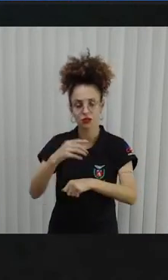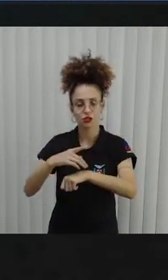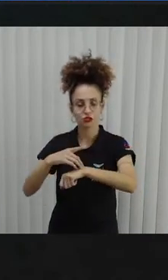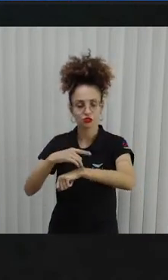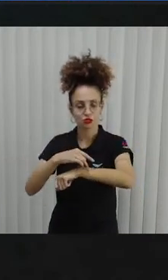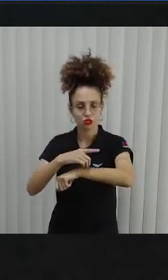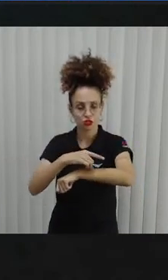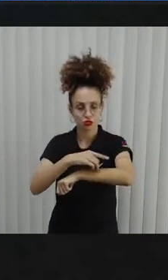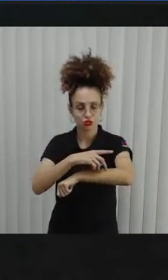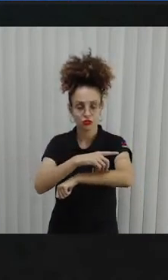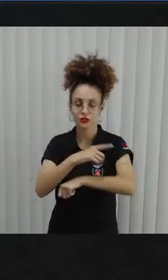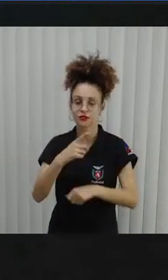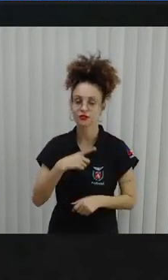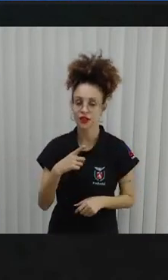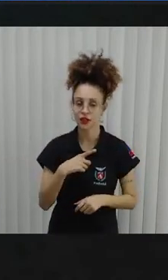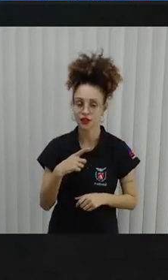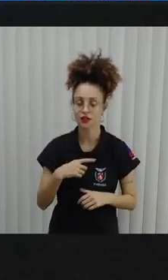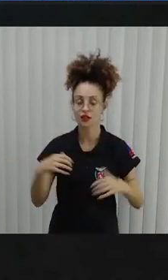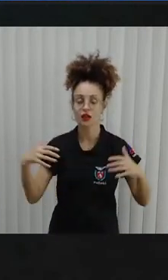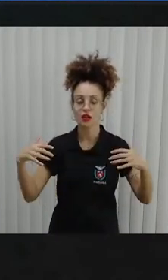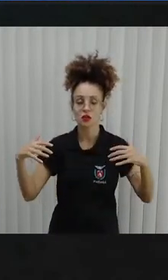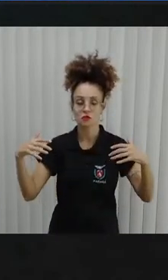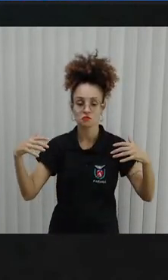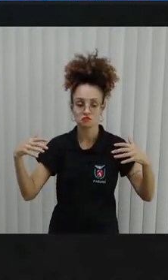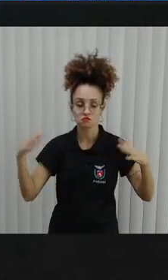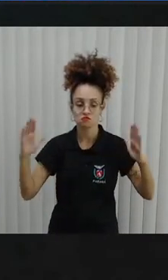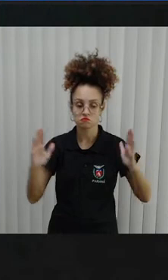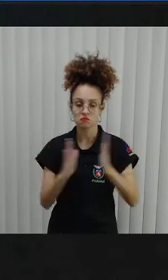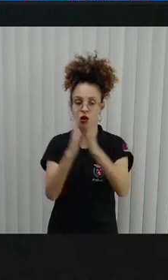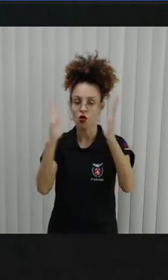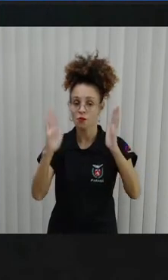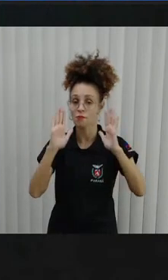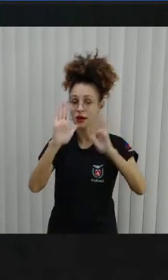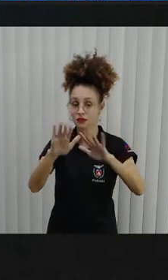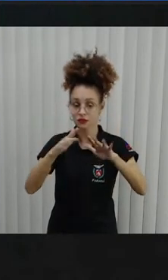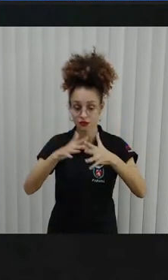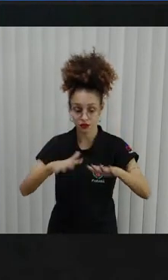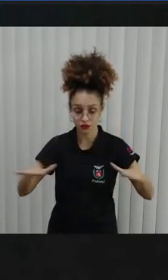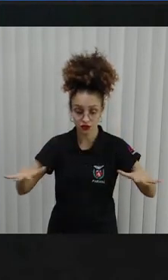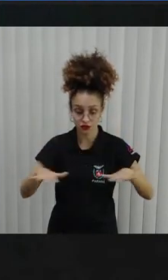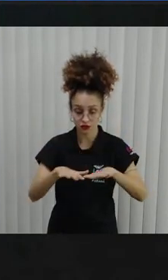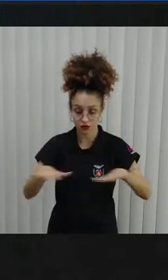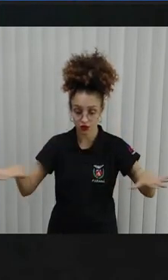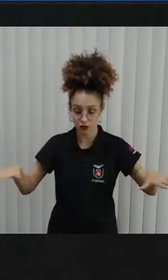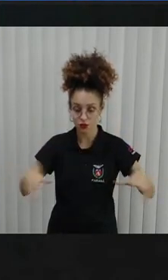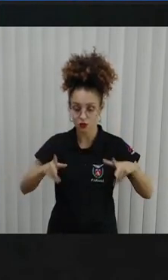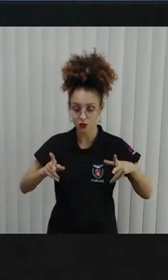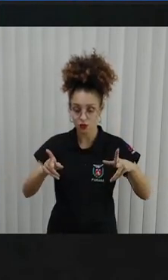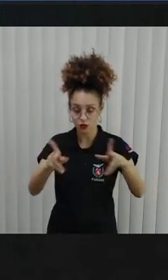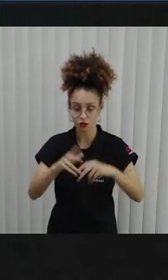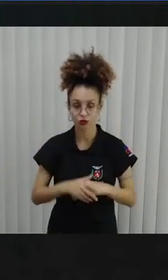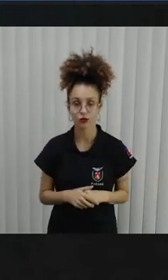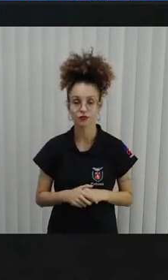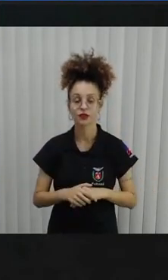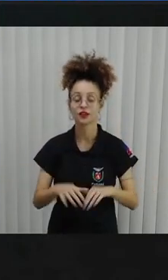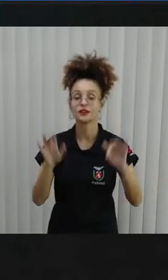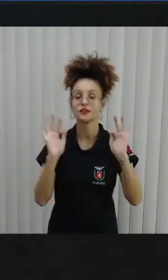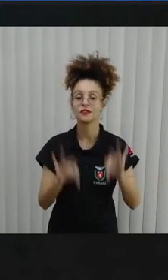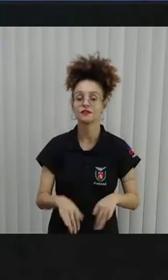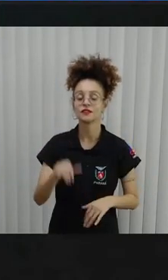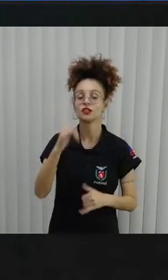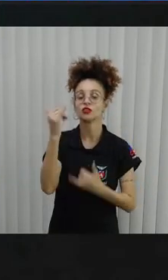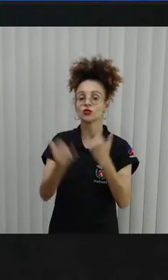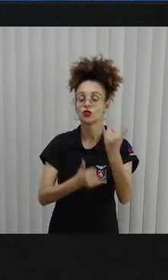já apareceu aqui o olhinho e o chão continua. O que, que eu posso fazer? Eu posso pegar essa mensagem de fim do jogo e falar assim